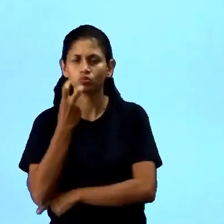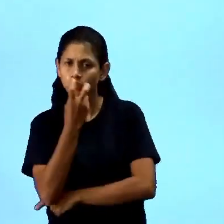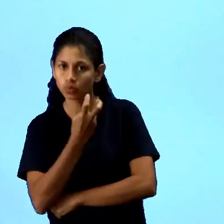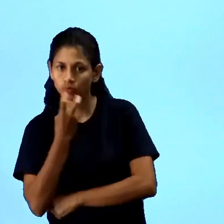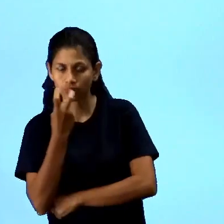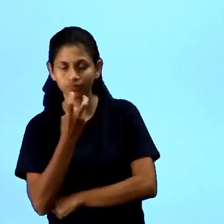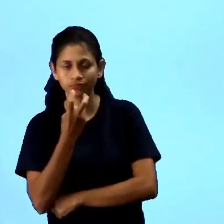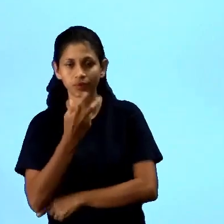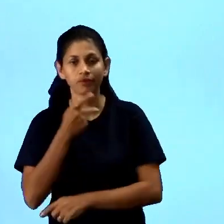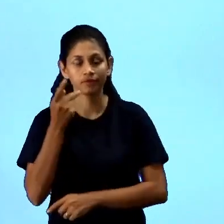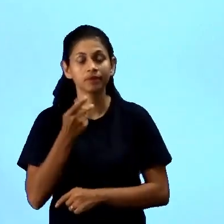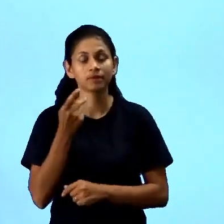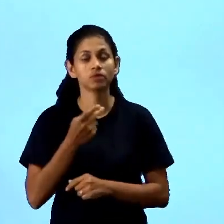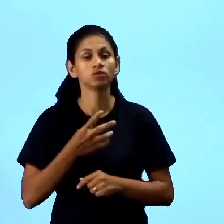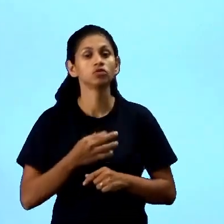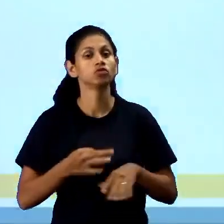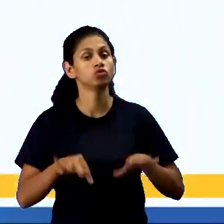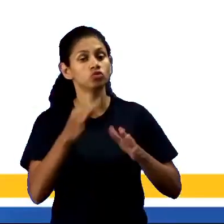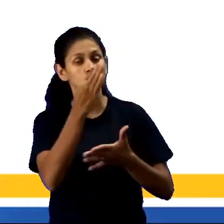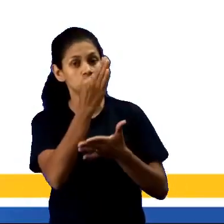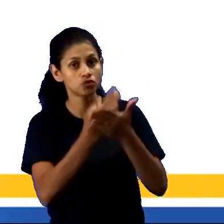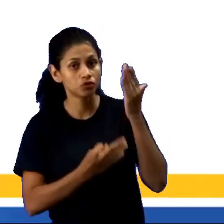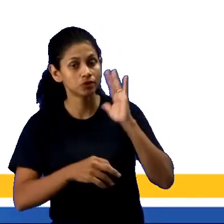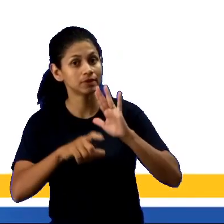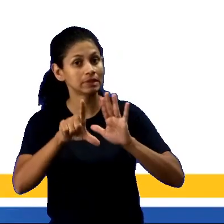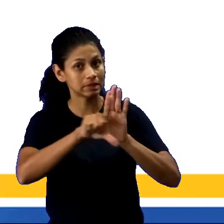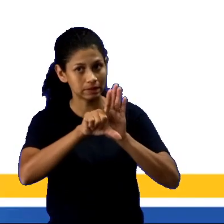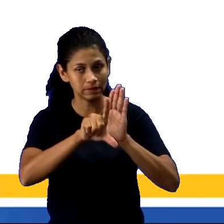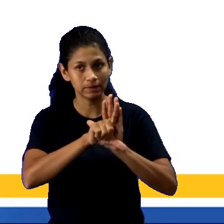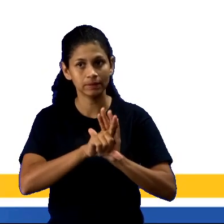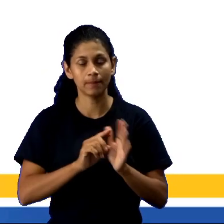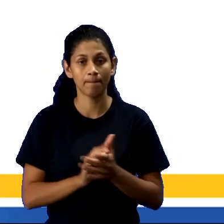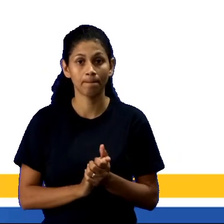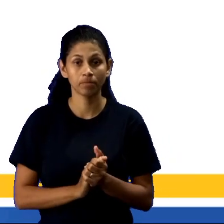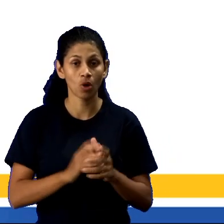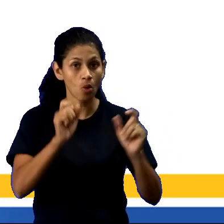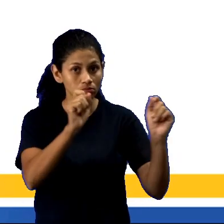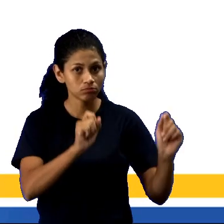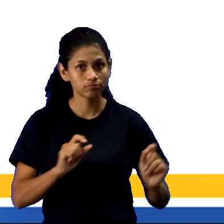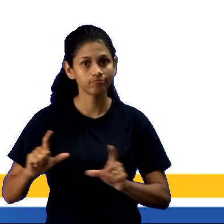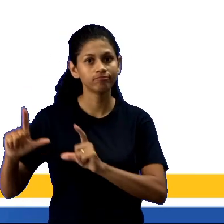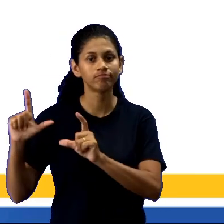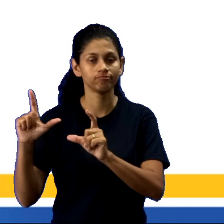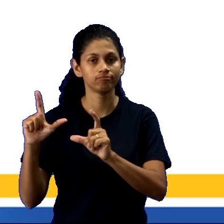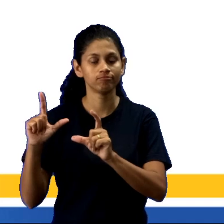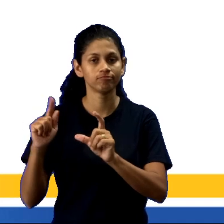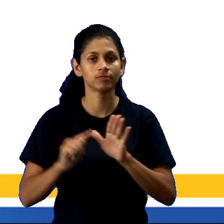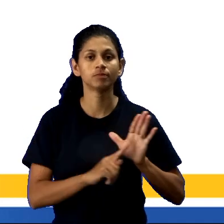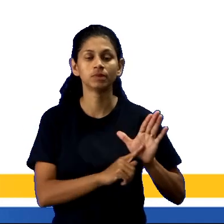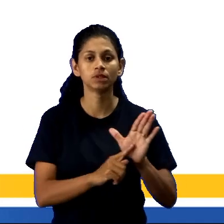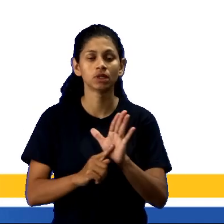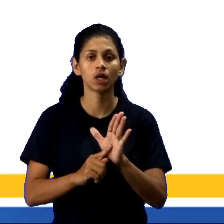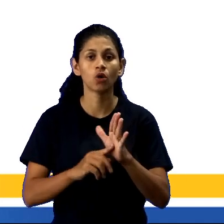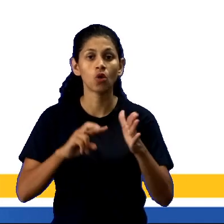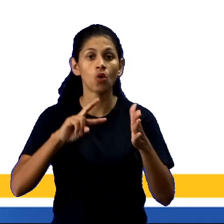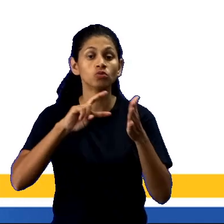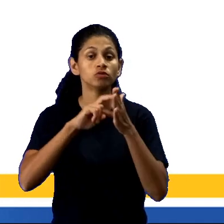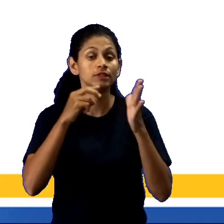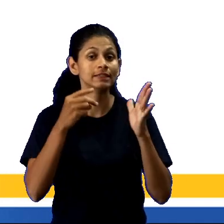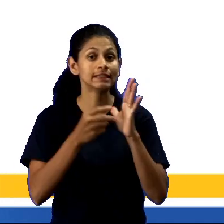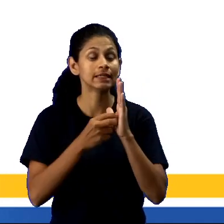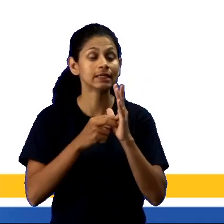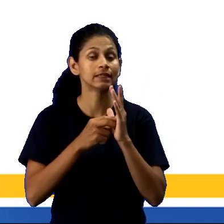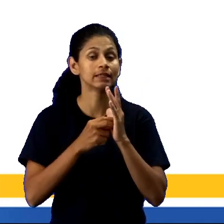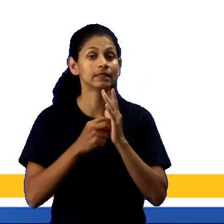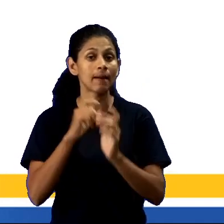vamos falar sobre esses textos legais. Agora observem aí o slide que apresenta os significados da